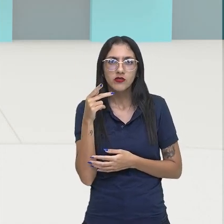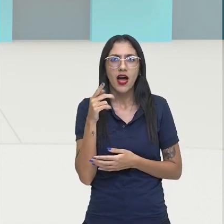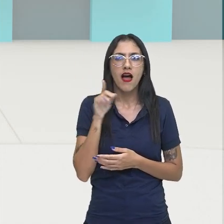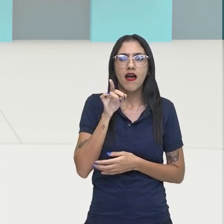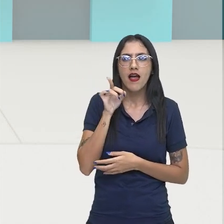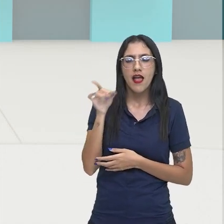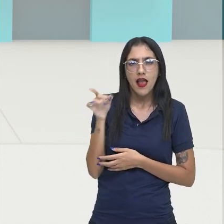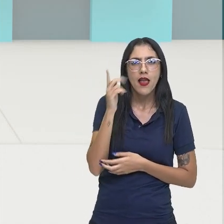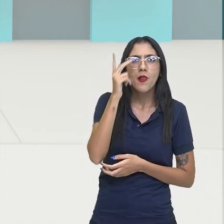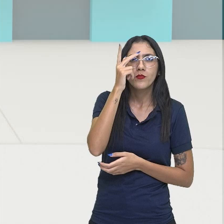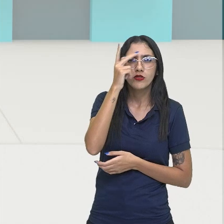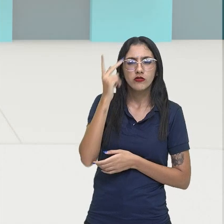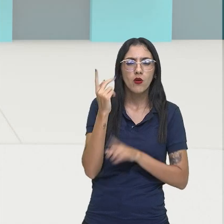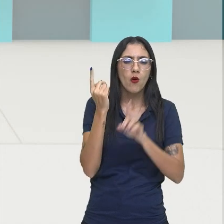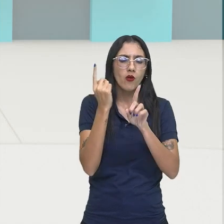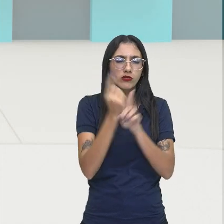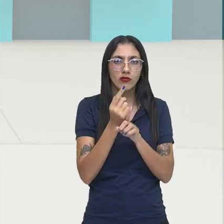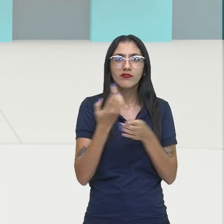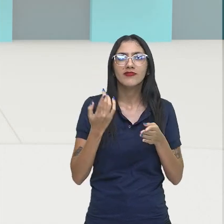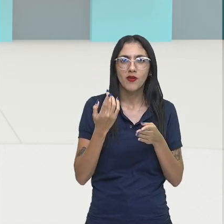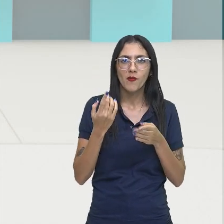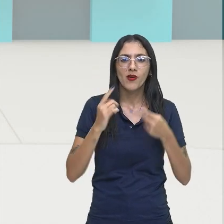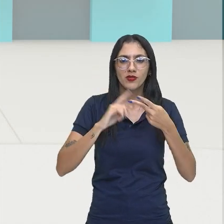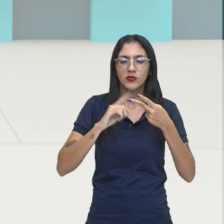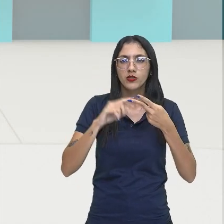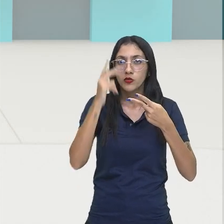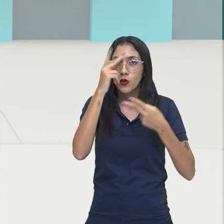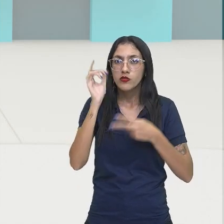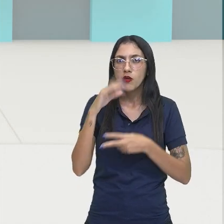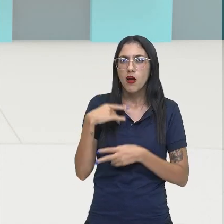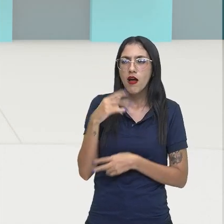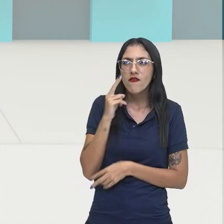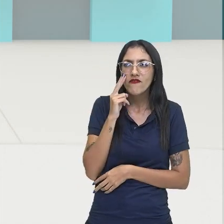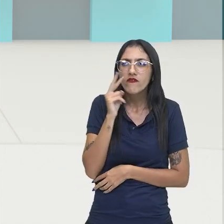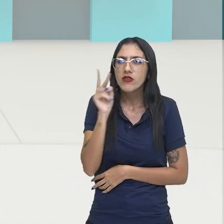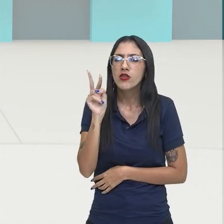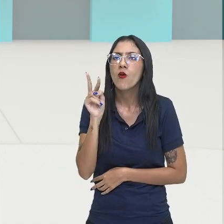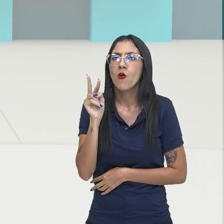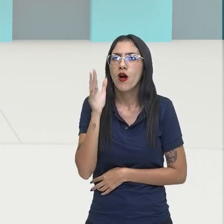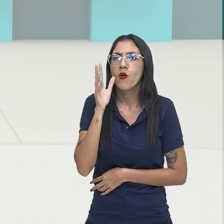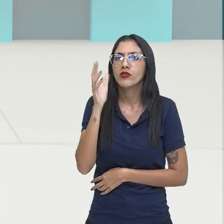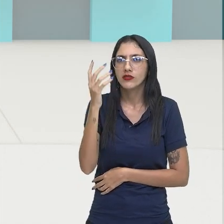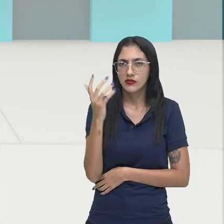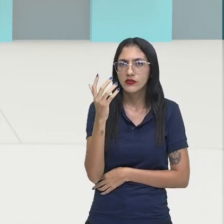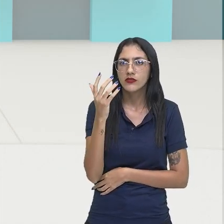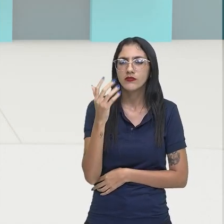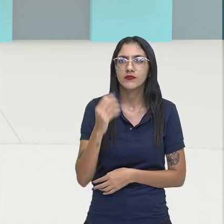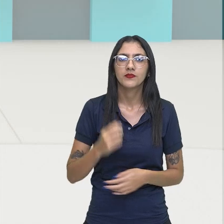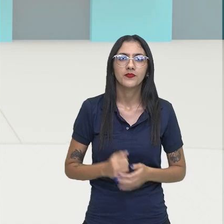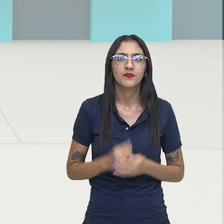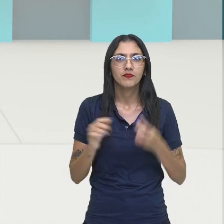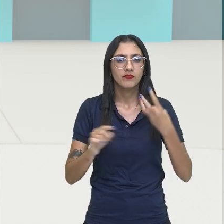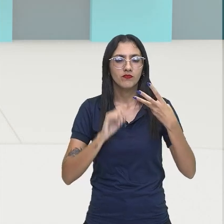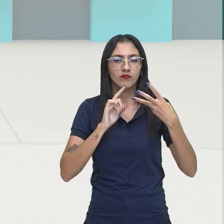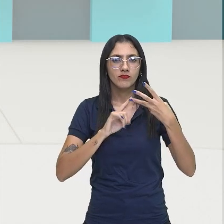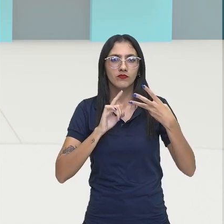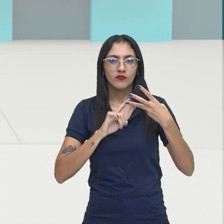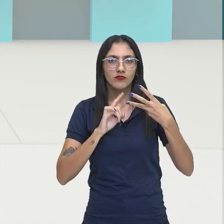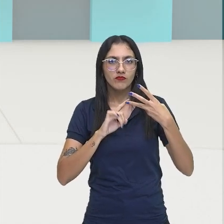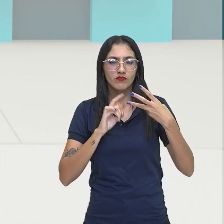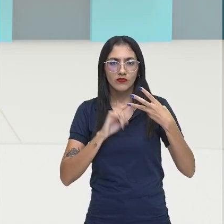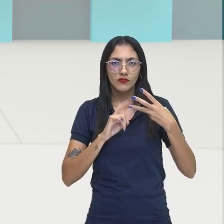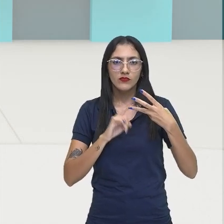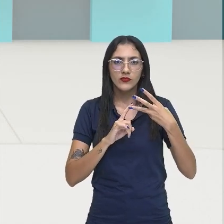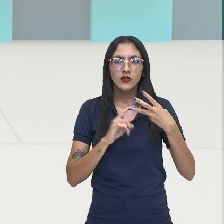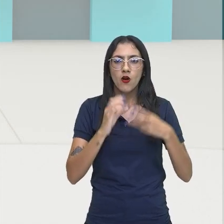outra pessoa. Eu não estou participando, eu só estou observando, ok? E por fim nós temos o